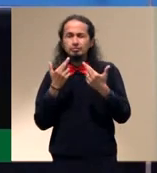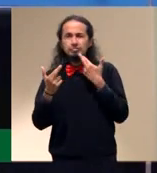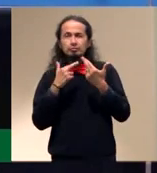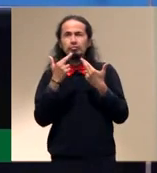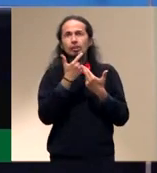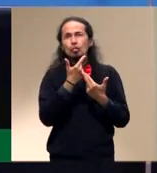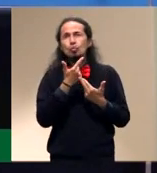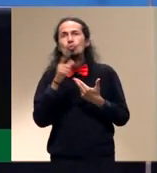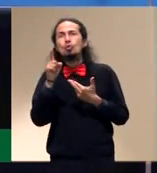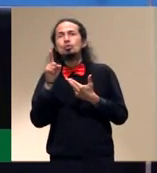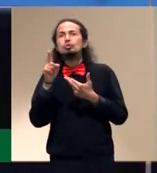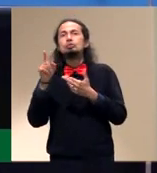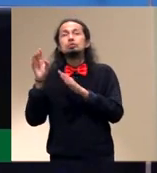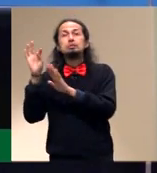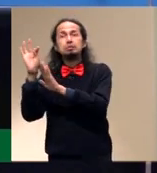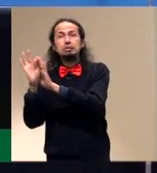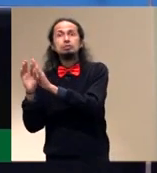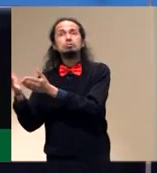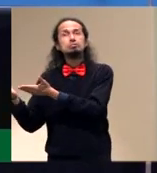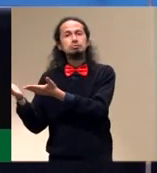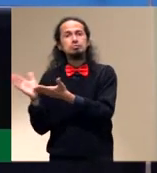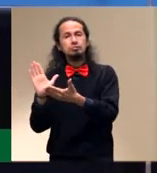ao que o outro trazia.